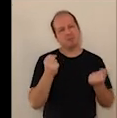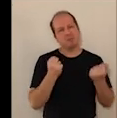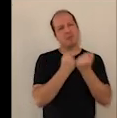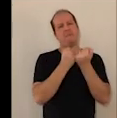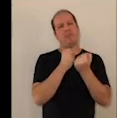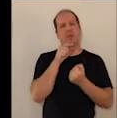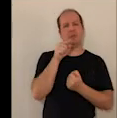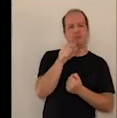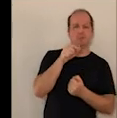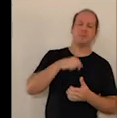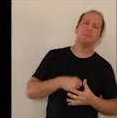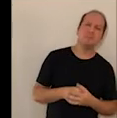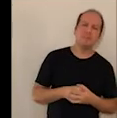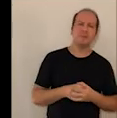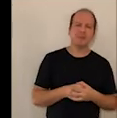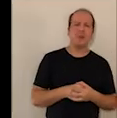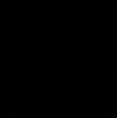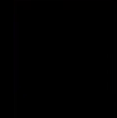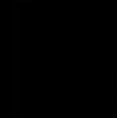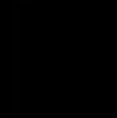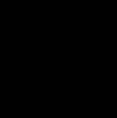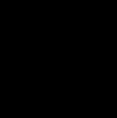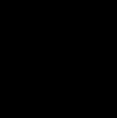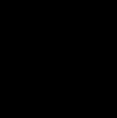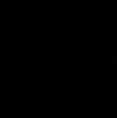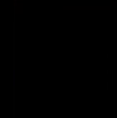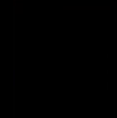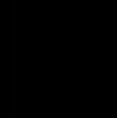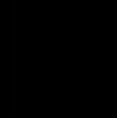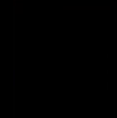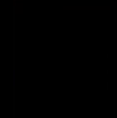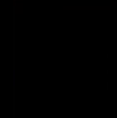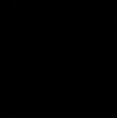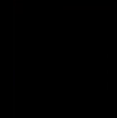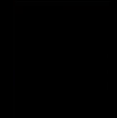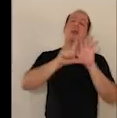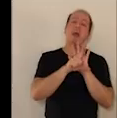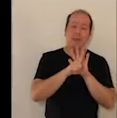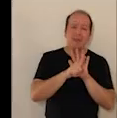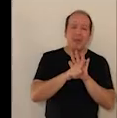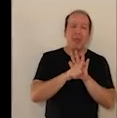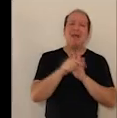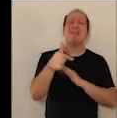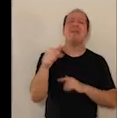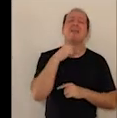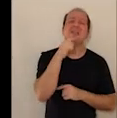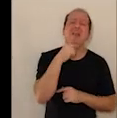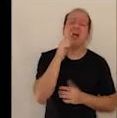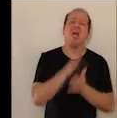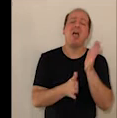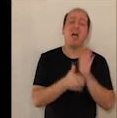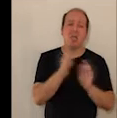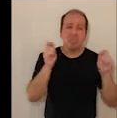sua causa e com muita devoção. Conheço as leis. Não há nenhuma que não se possa